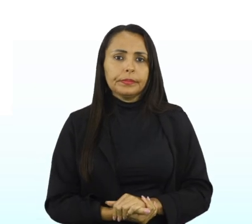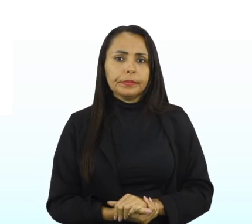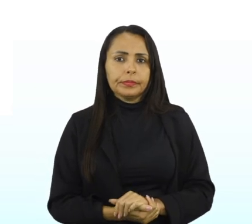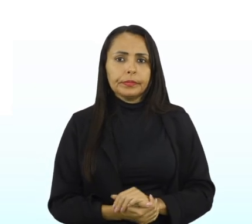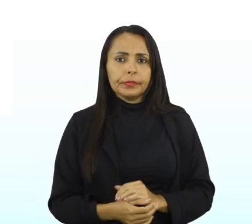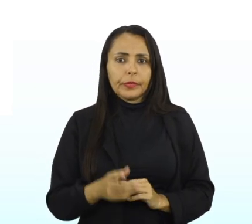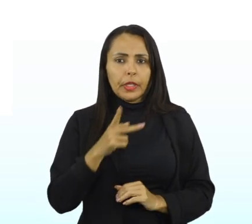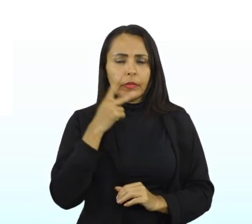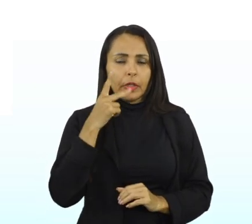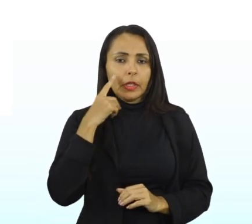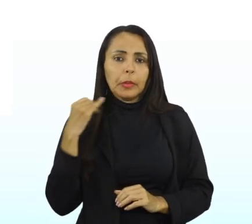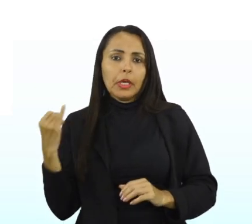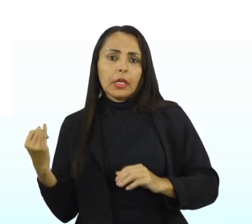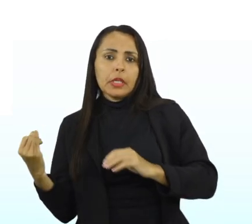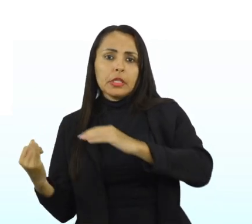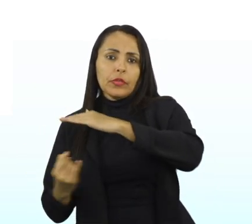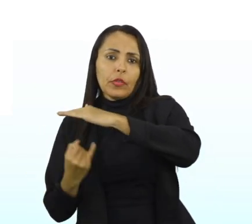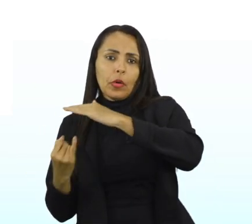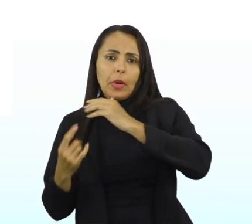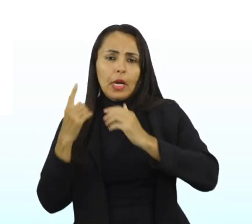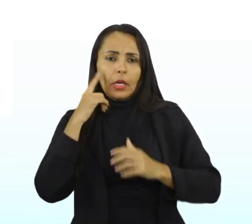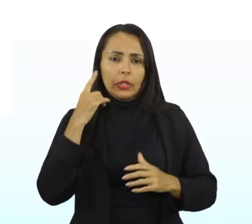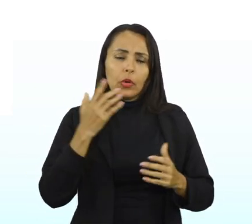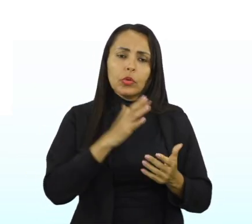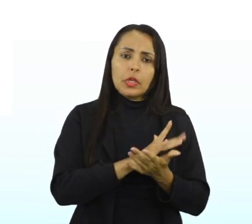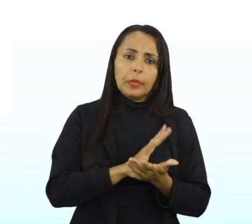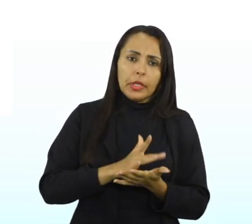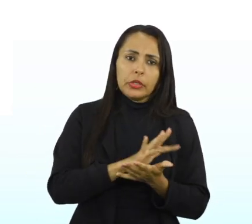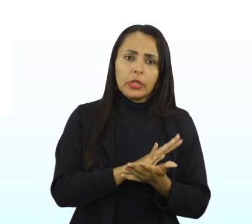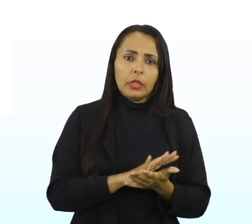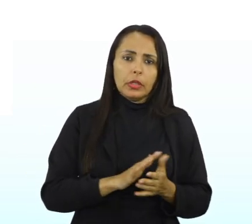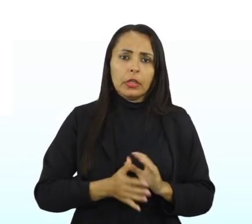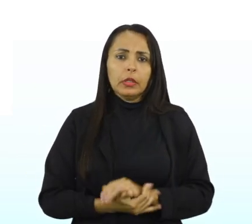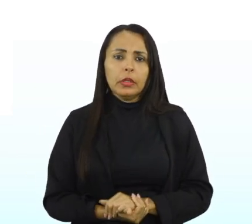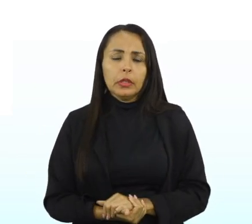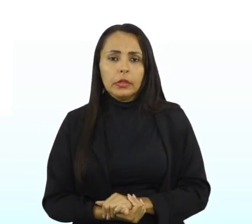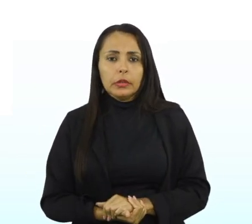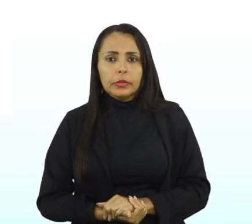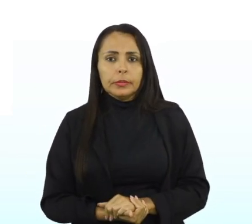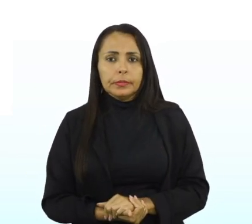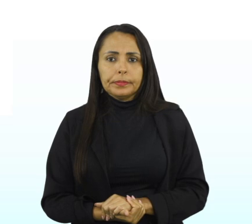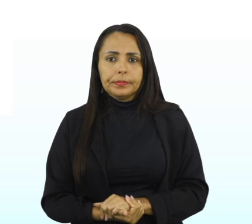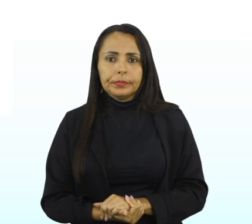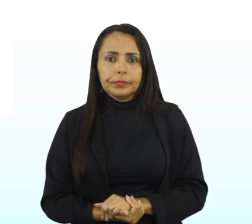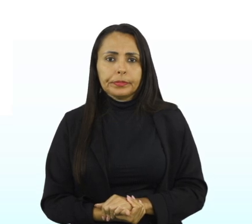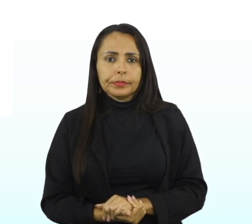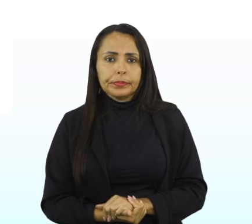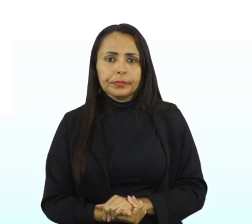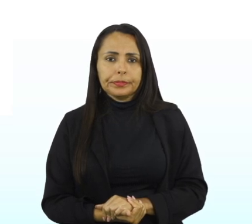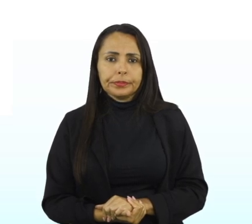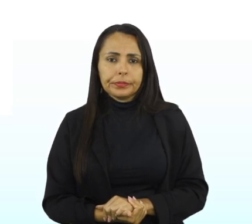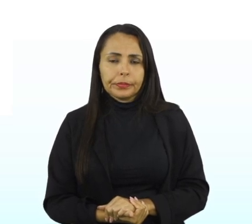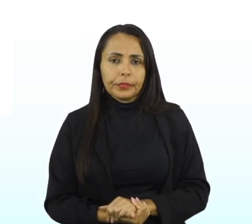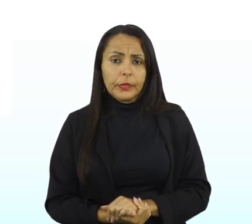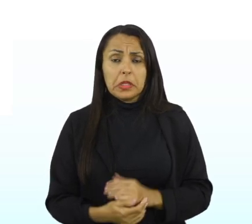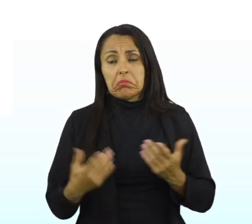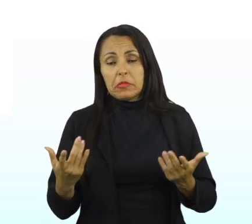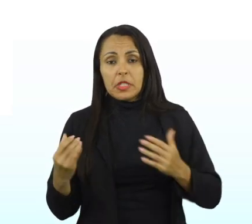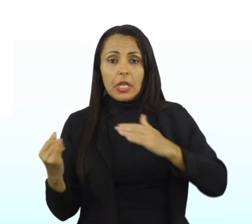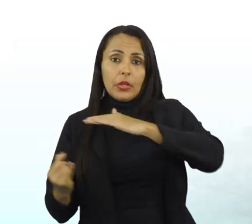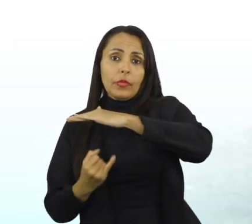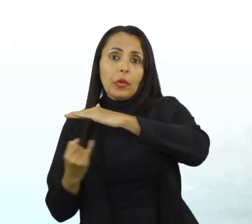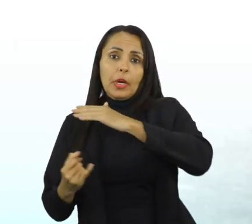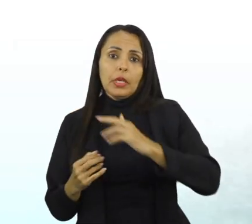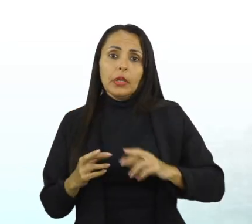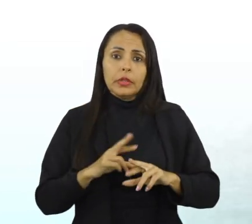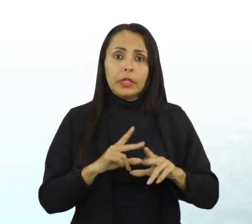dando a resposta. Ele fala em marcas informais. É um sambista? Sim, marcas informais do uso da língua. Se é